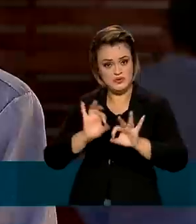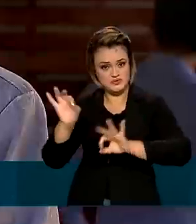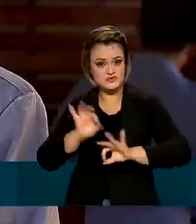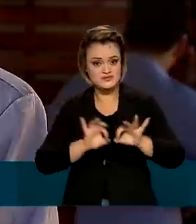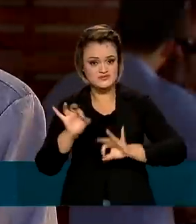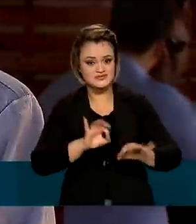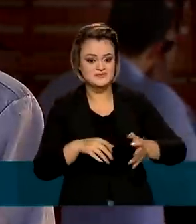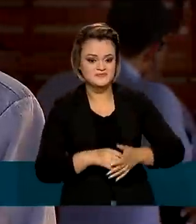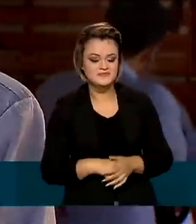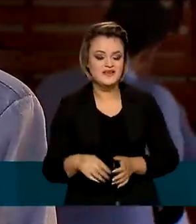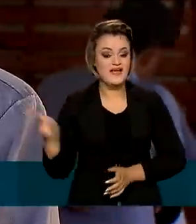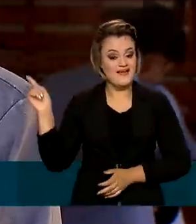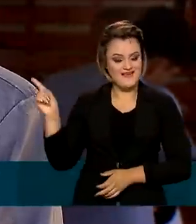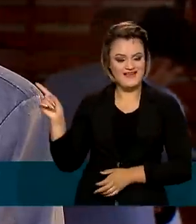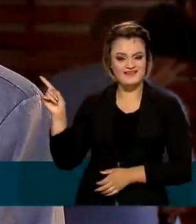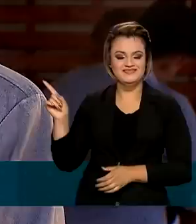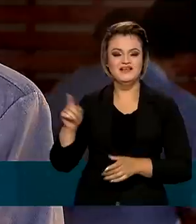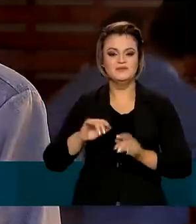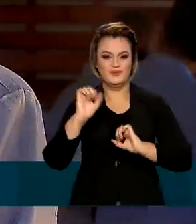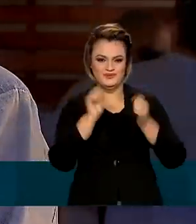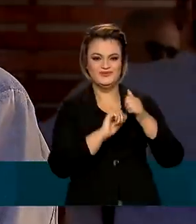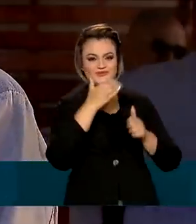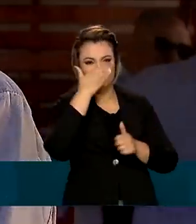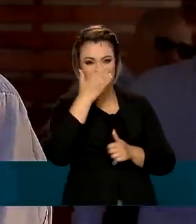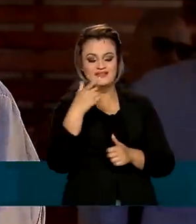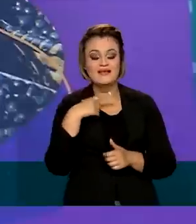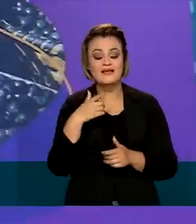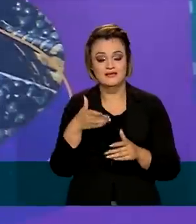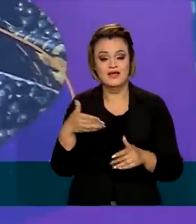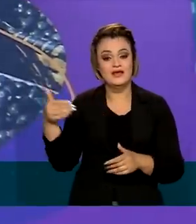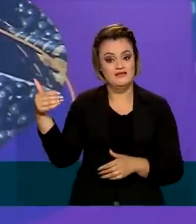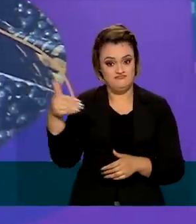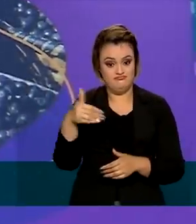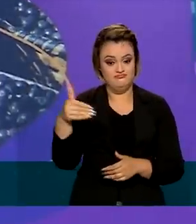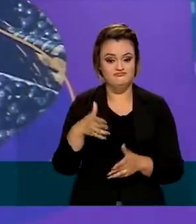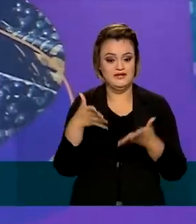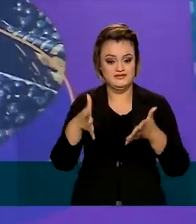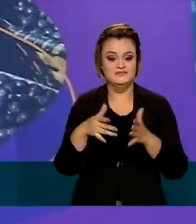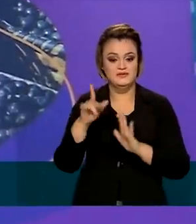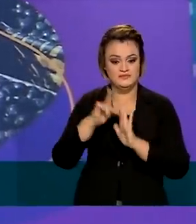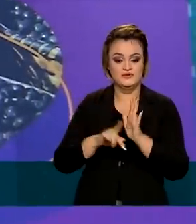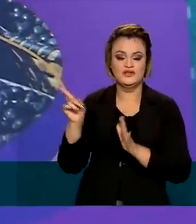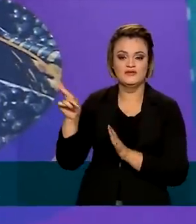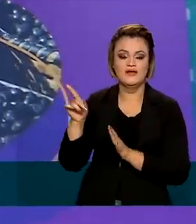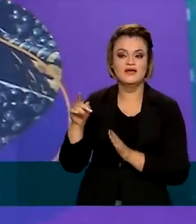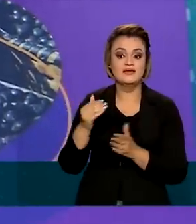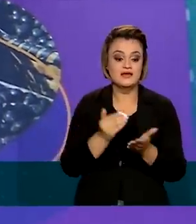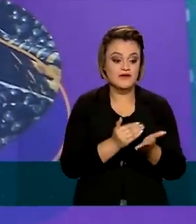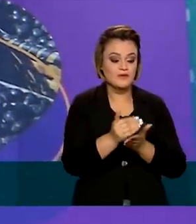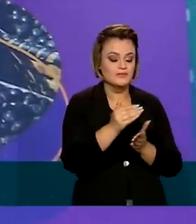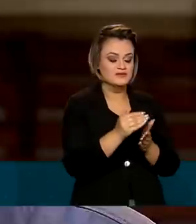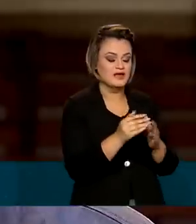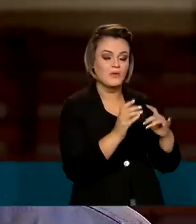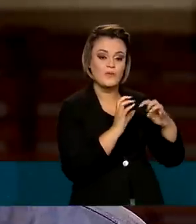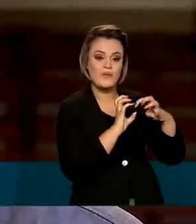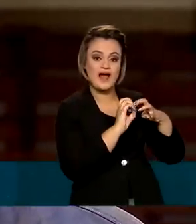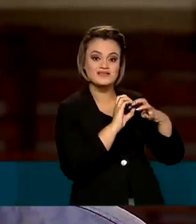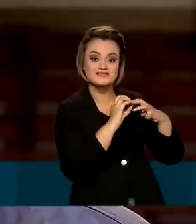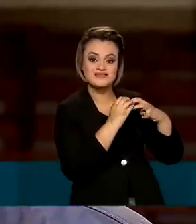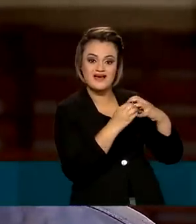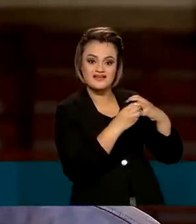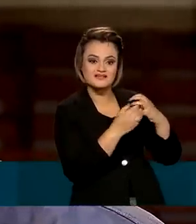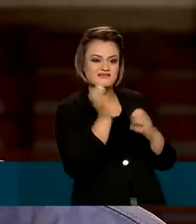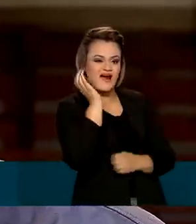planejado. Esse produtor de frutas participa do projeto e vai começar o plantio pelo açaí, de olho